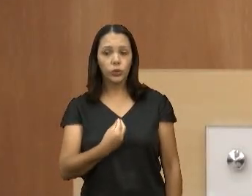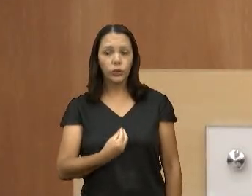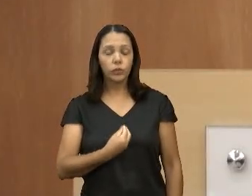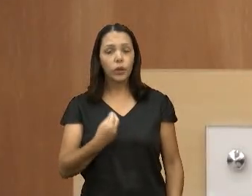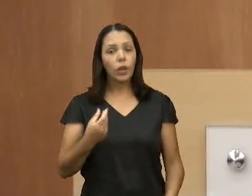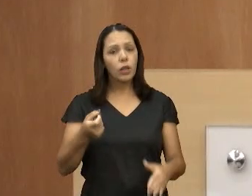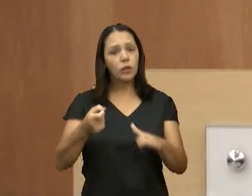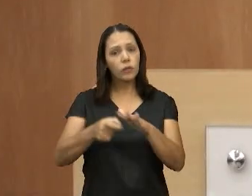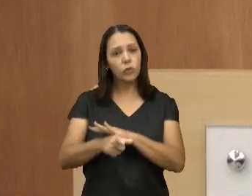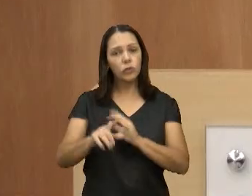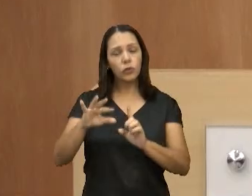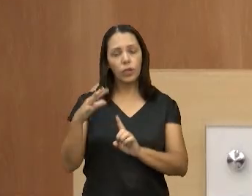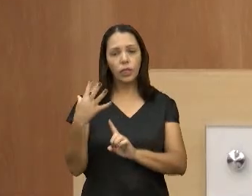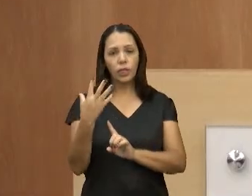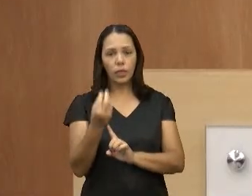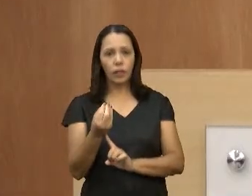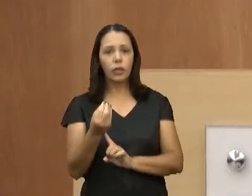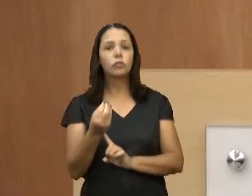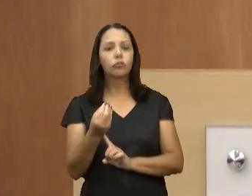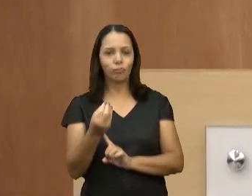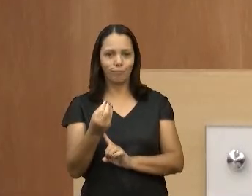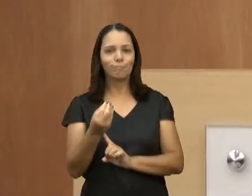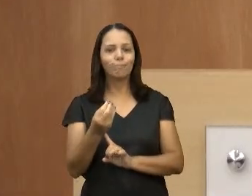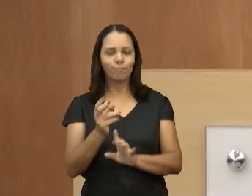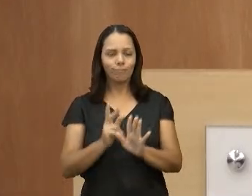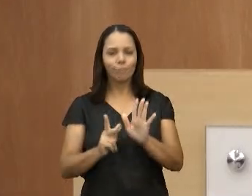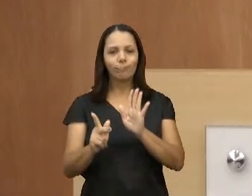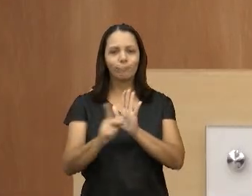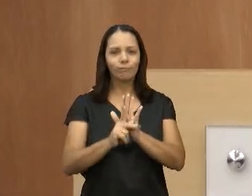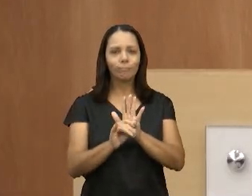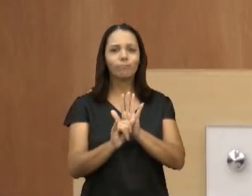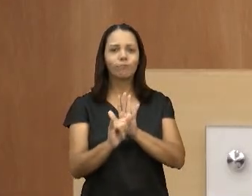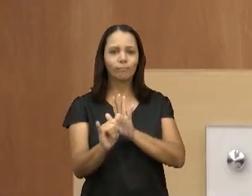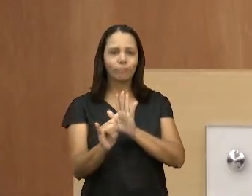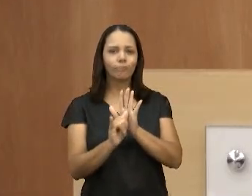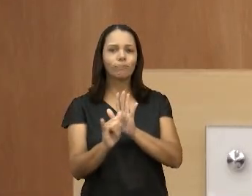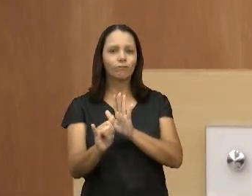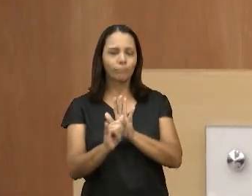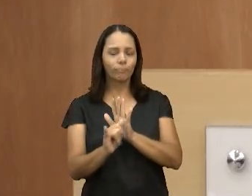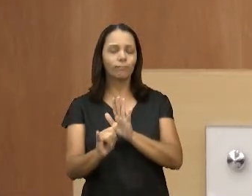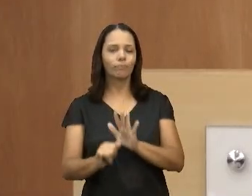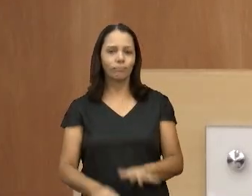investir na arte local é investir em pertencimento e identidade.